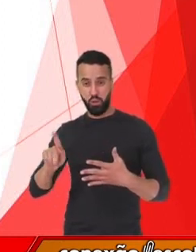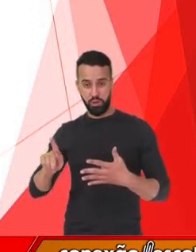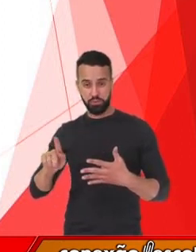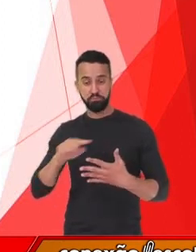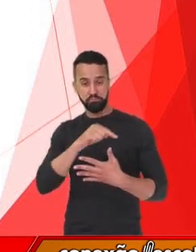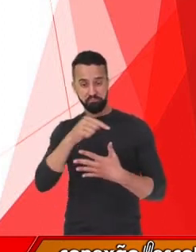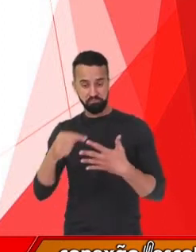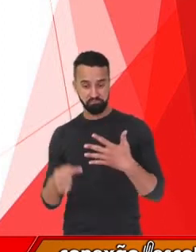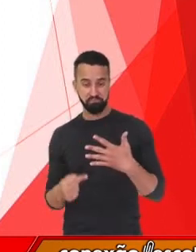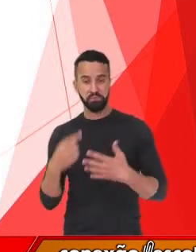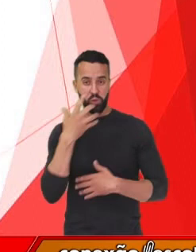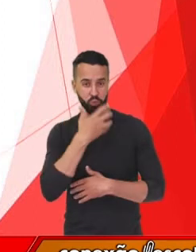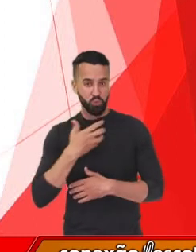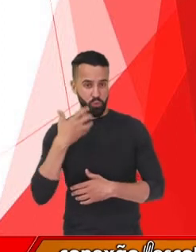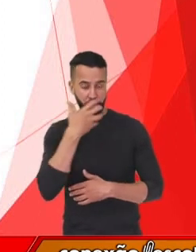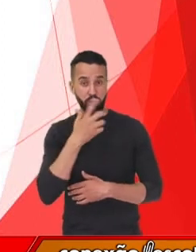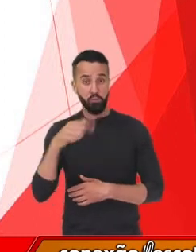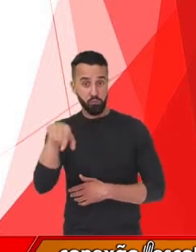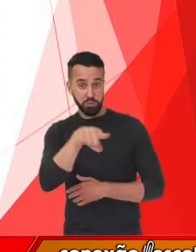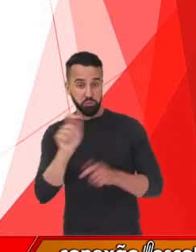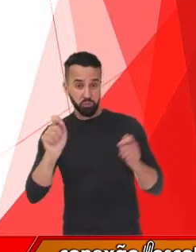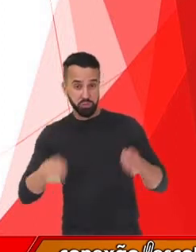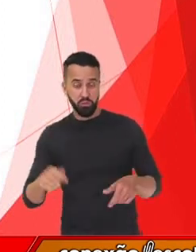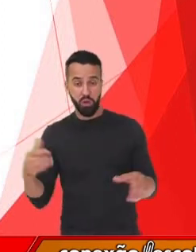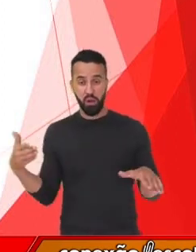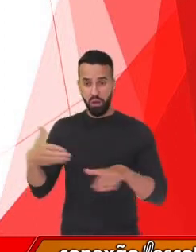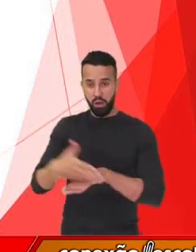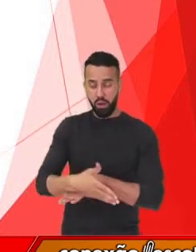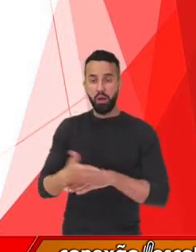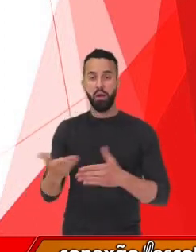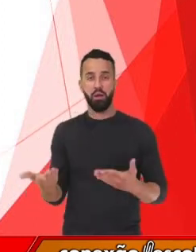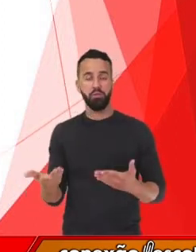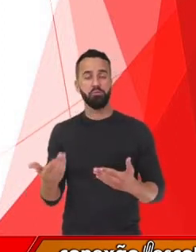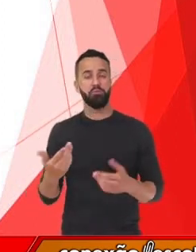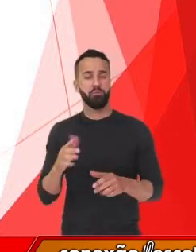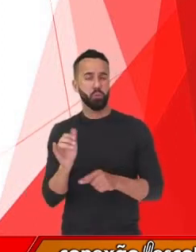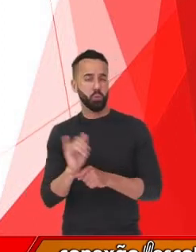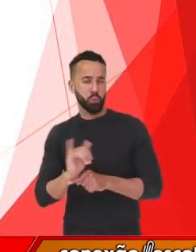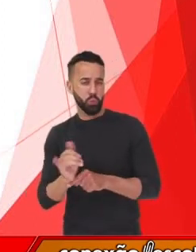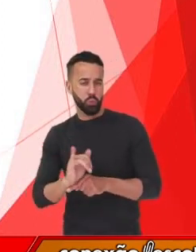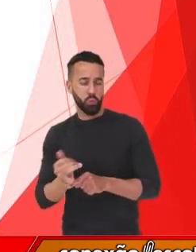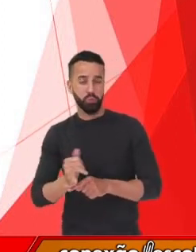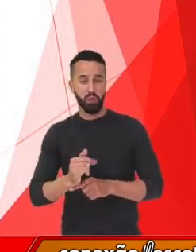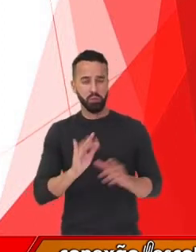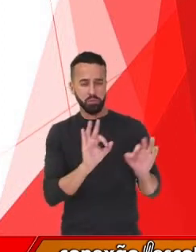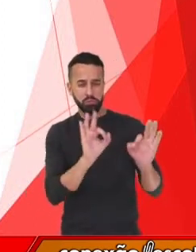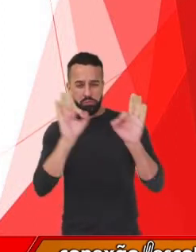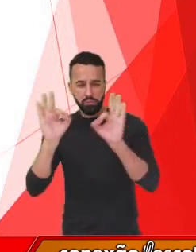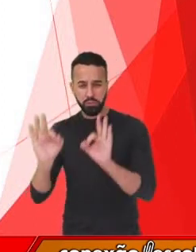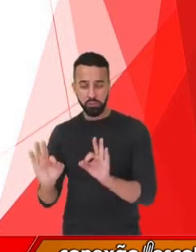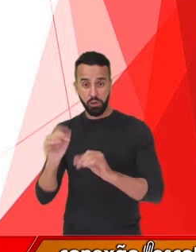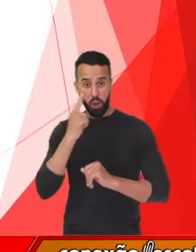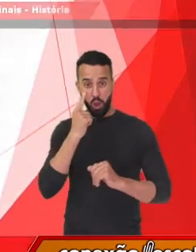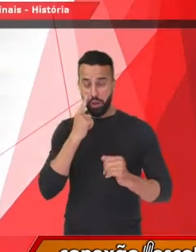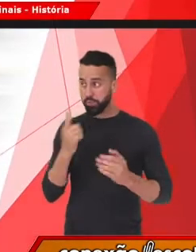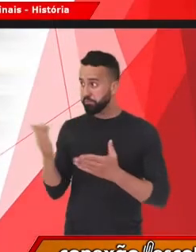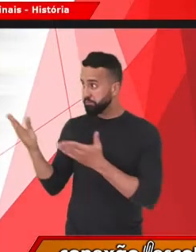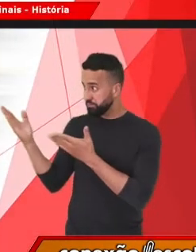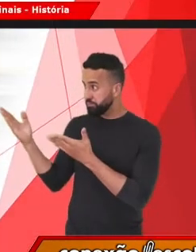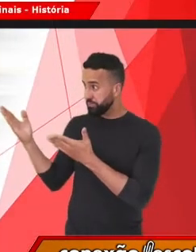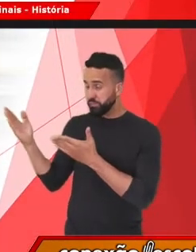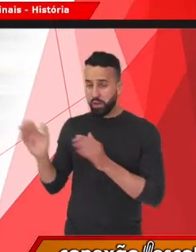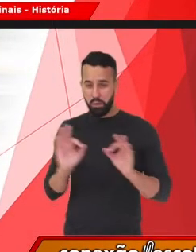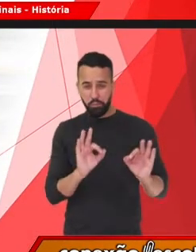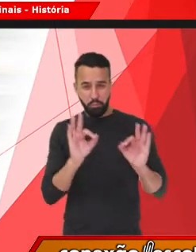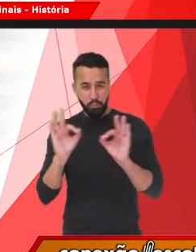vocês pudessem acessar o vídeo no YouTube também, e essa parte que eu selecionei para vocês, ele